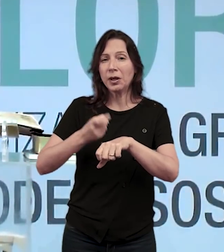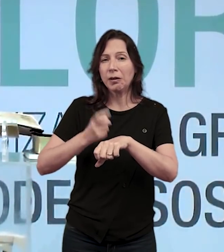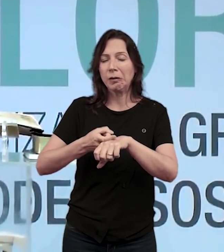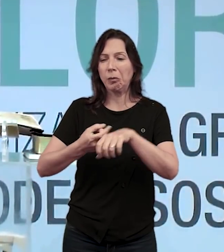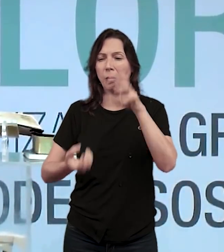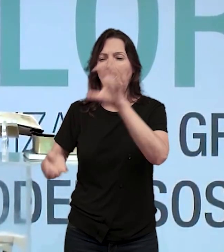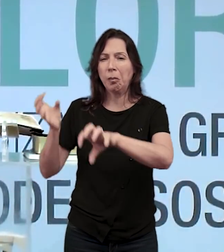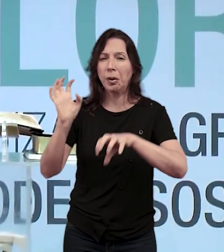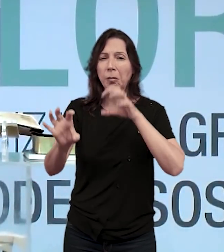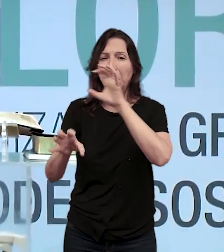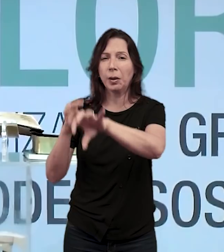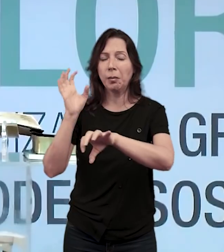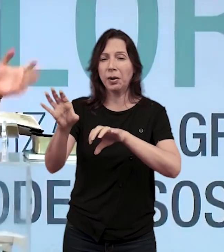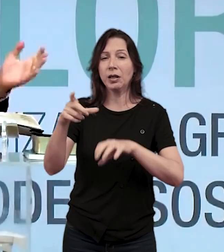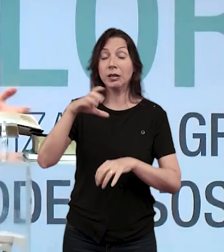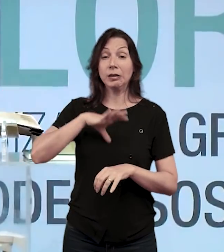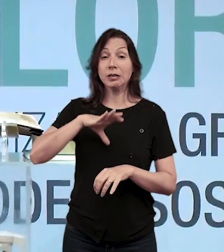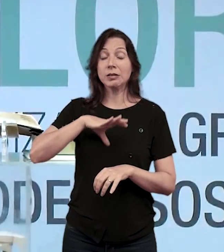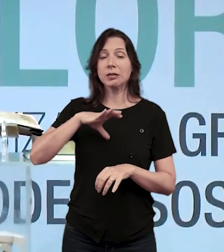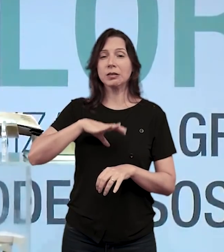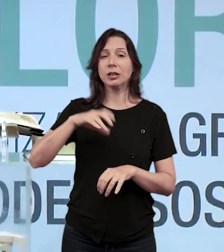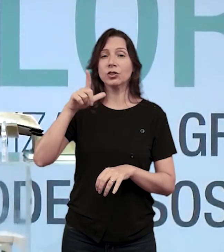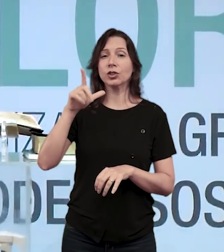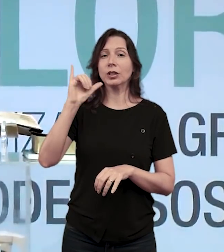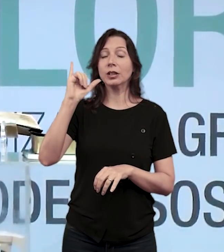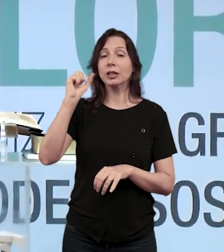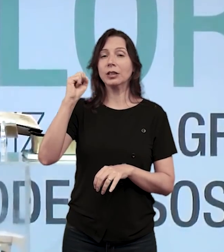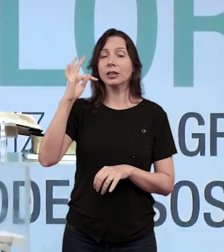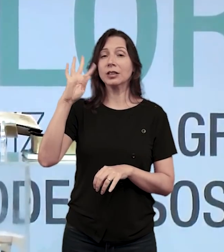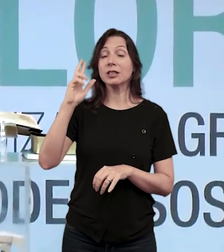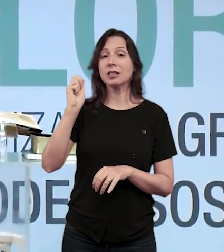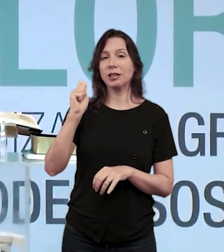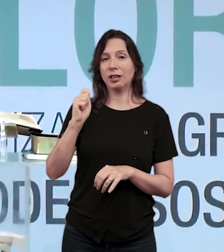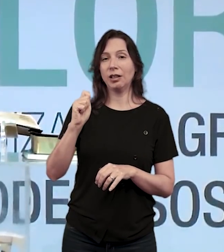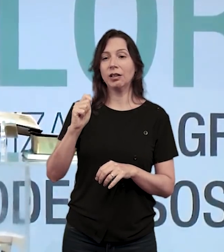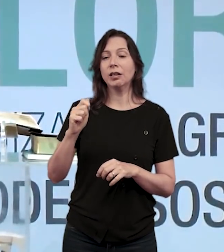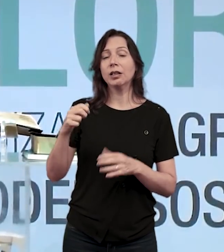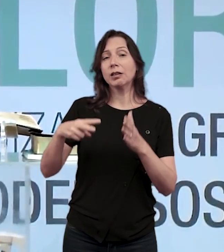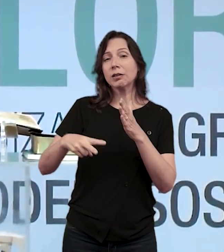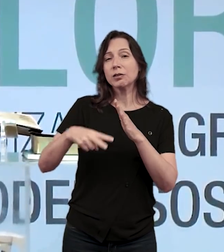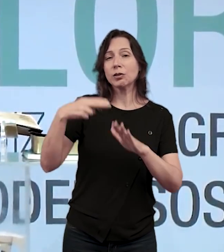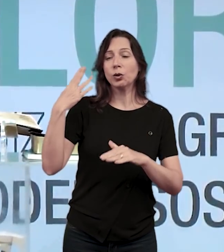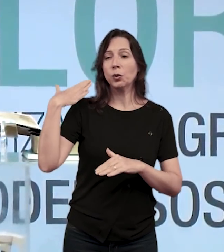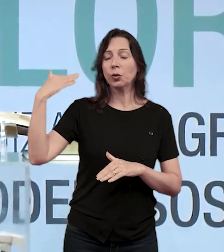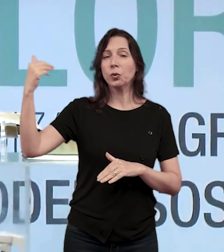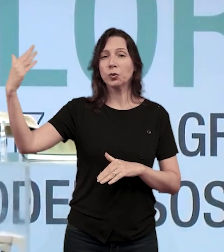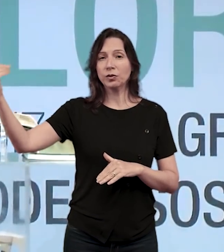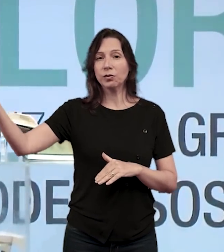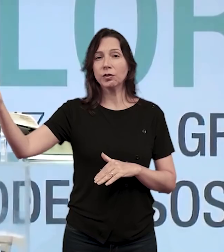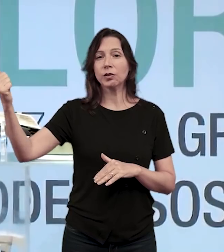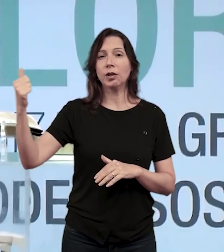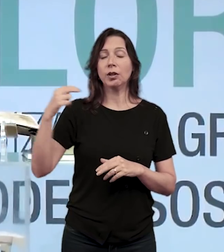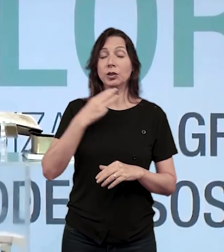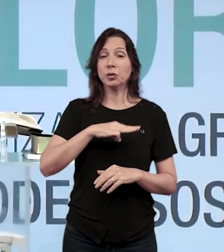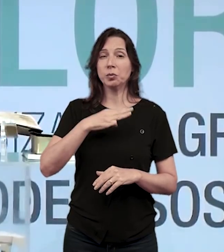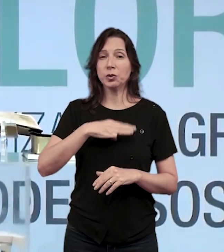Listra. Quando ele vai para a segunda viagem missionária, ele é açoitado em Filipos.